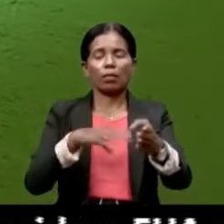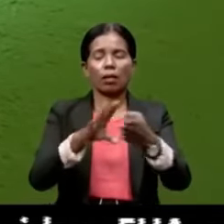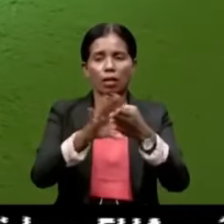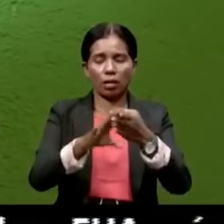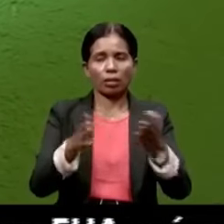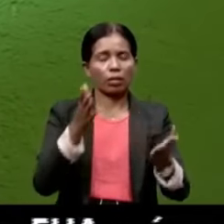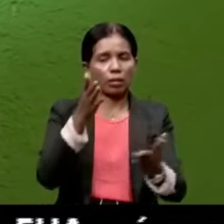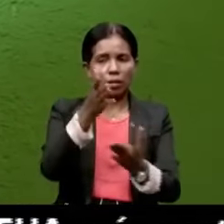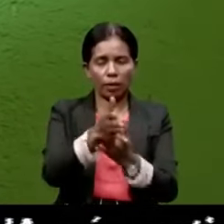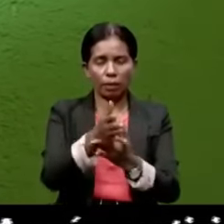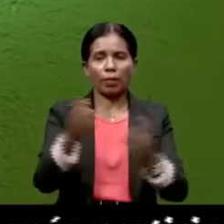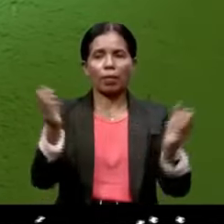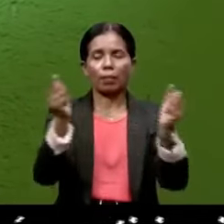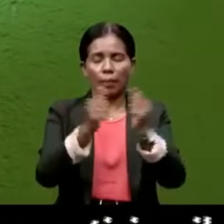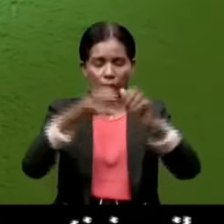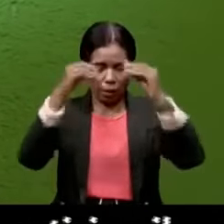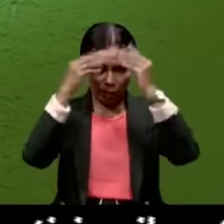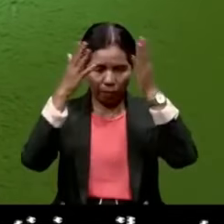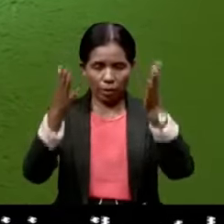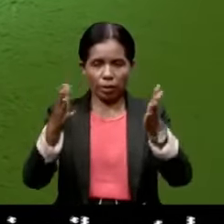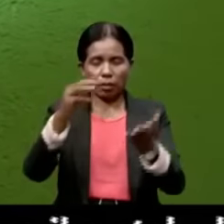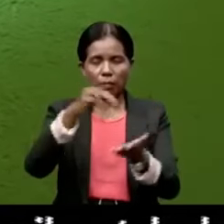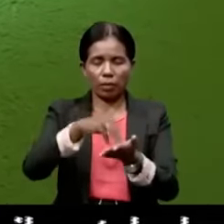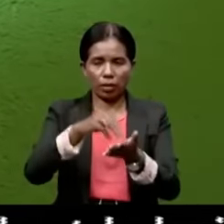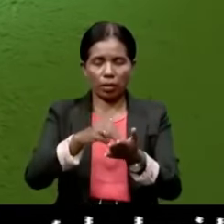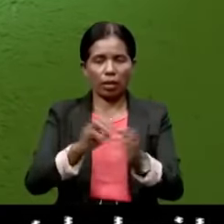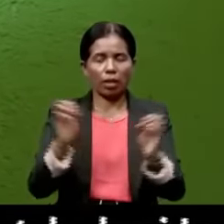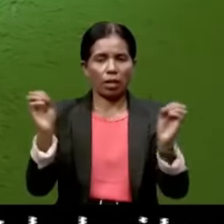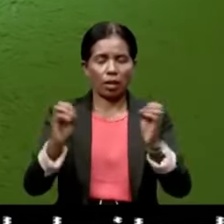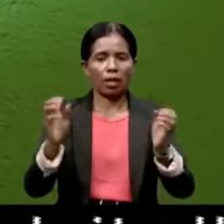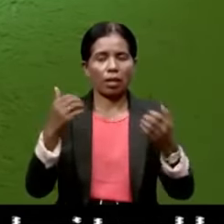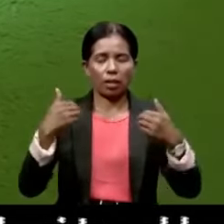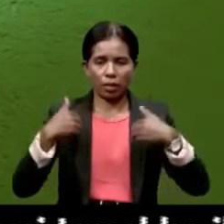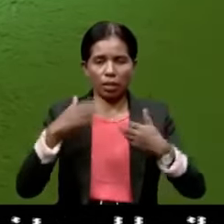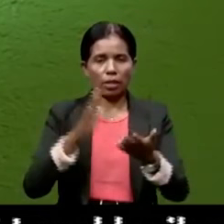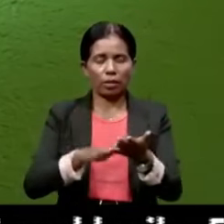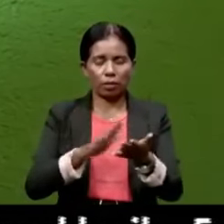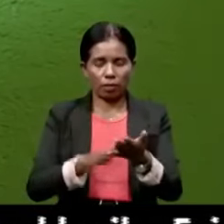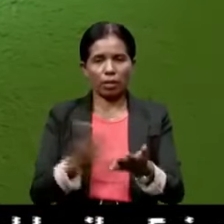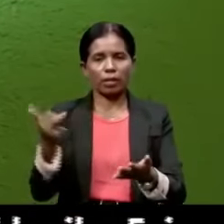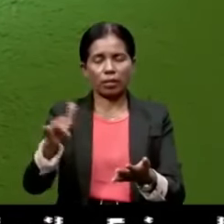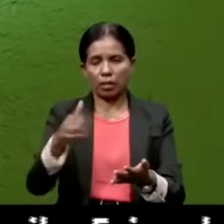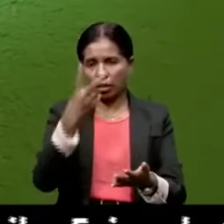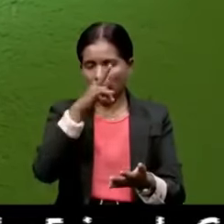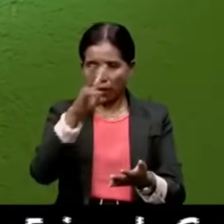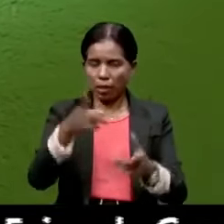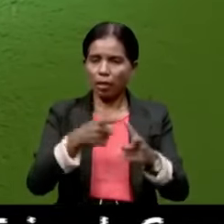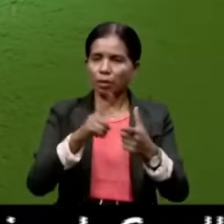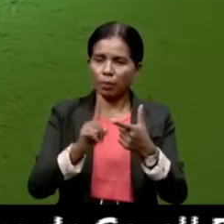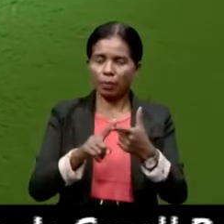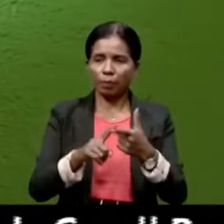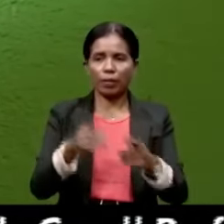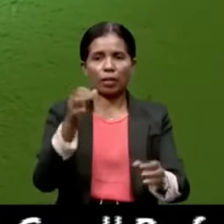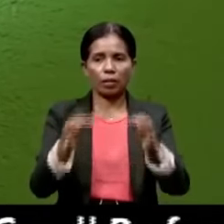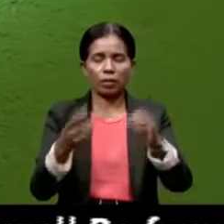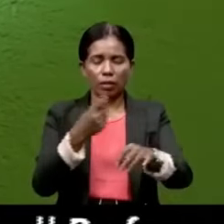o professor amateur neve menos e escola financeira né sira se hare e depois ya cari que